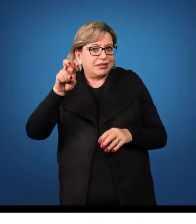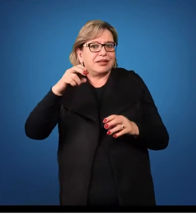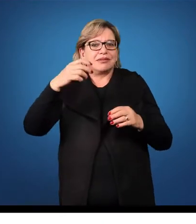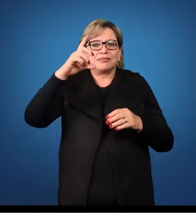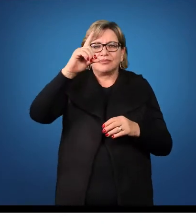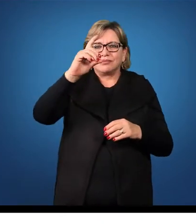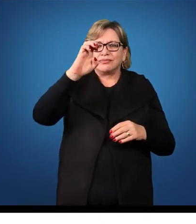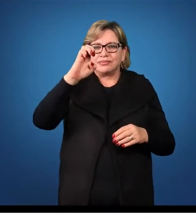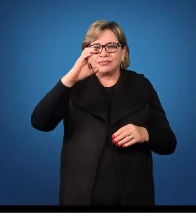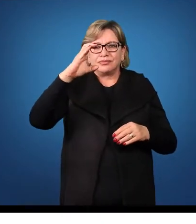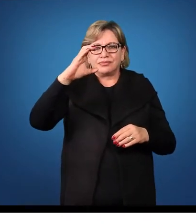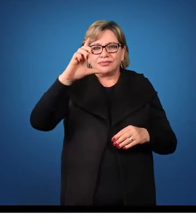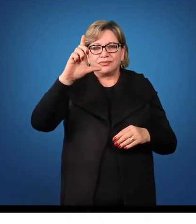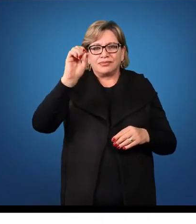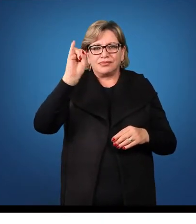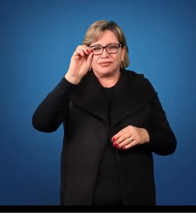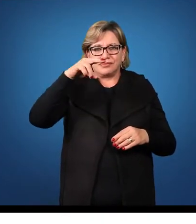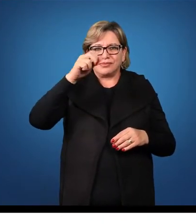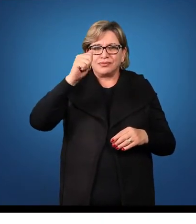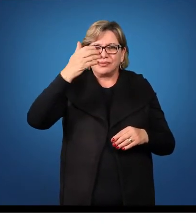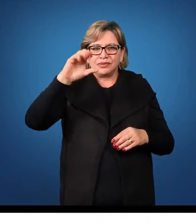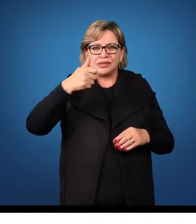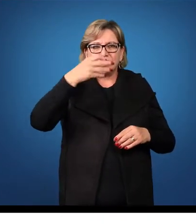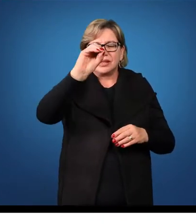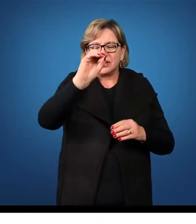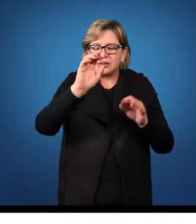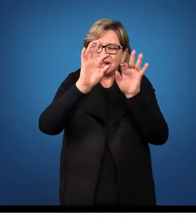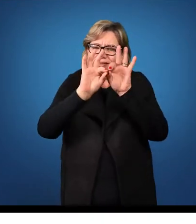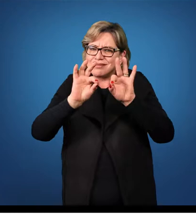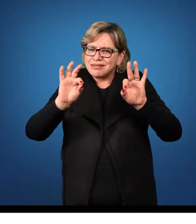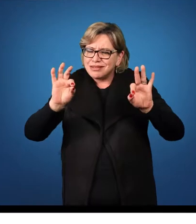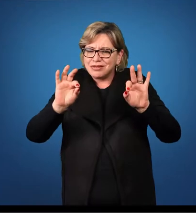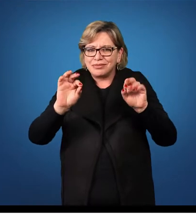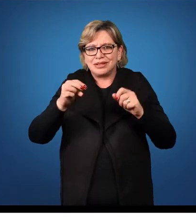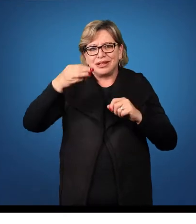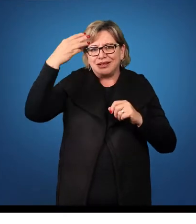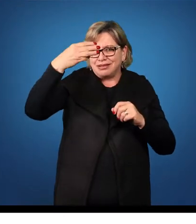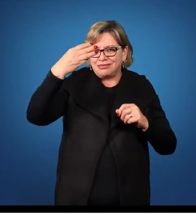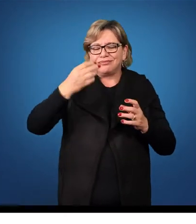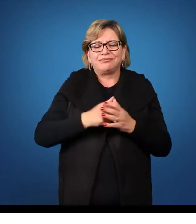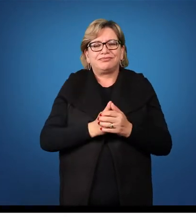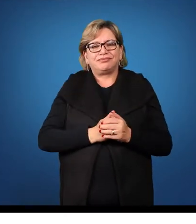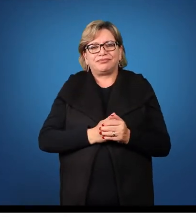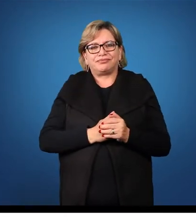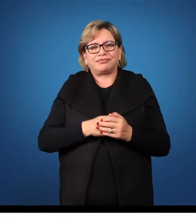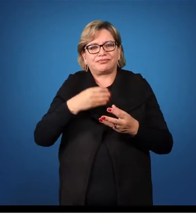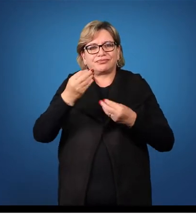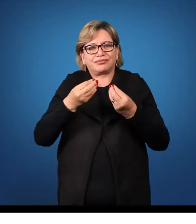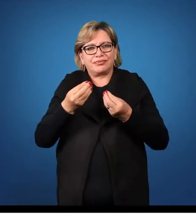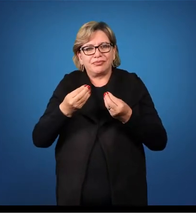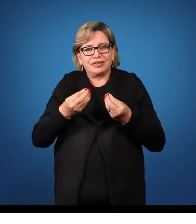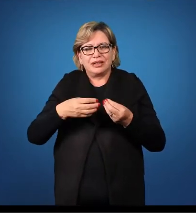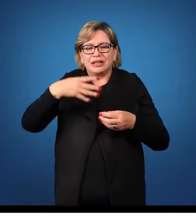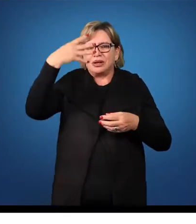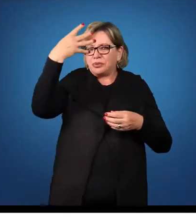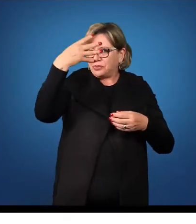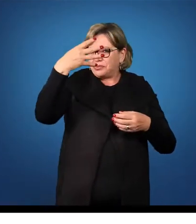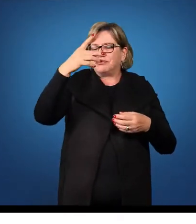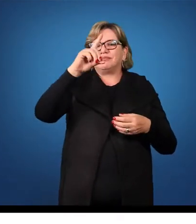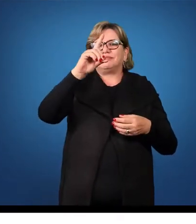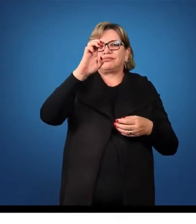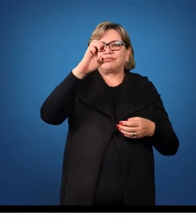são mais simples do que a terceira não há dúvida a na quarta